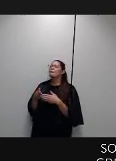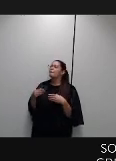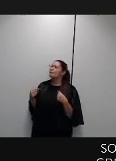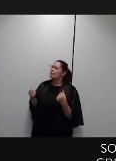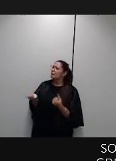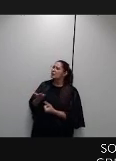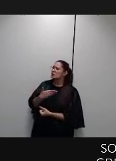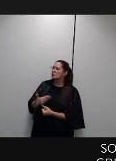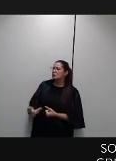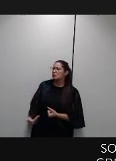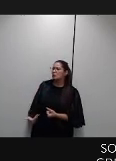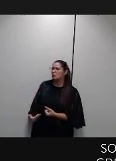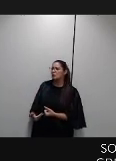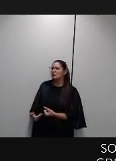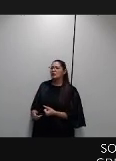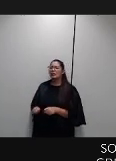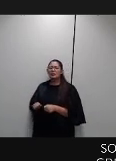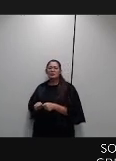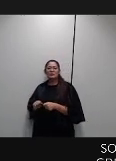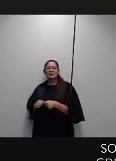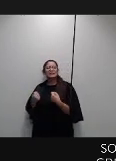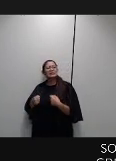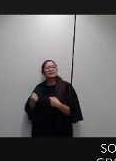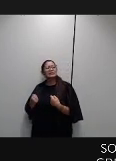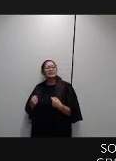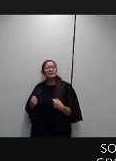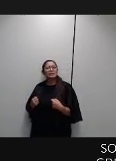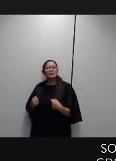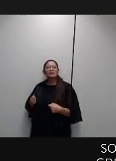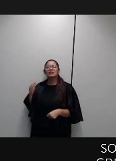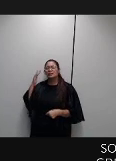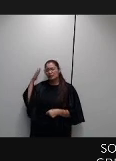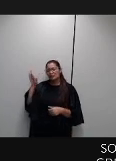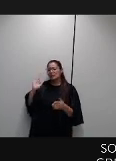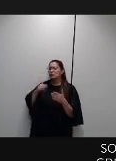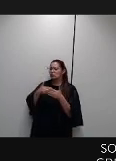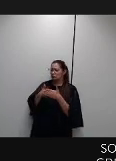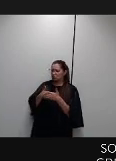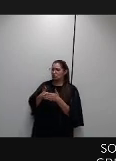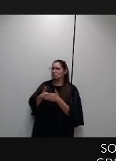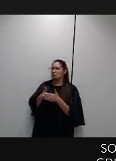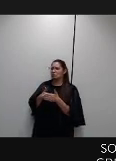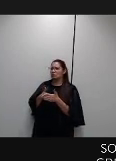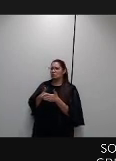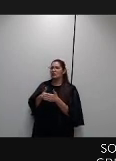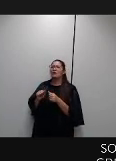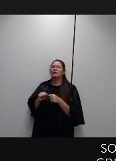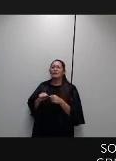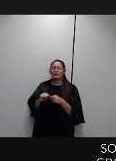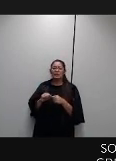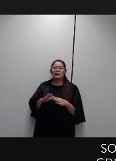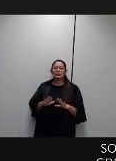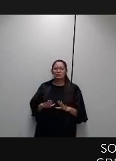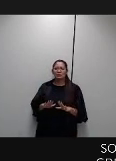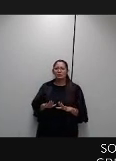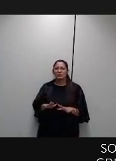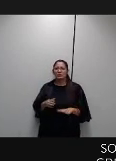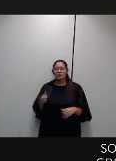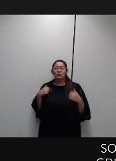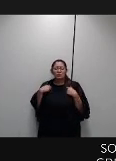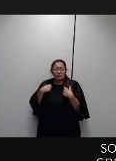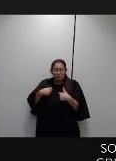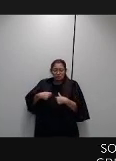varia de alguma maneira já Ingrid que isto isto foste é ciúmes apoleão se nós julgássemos